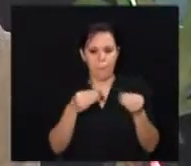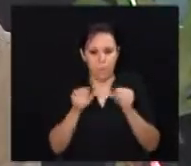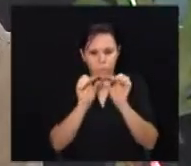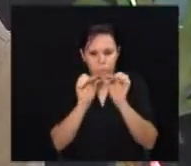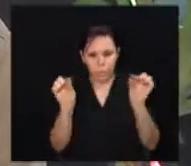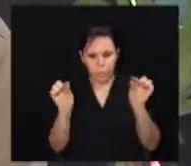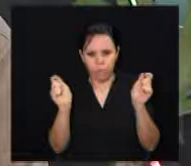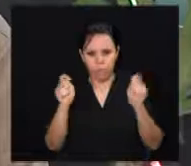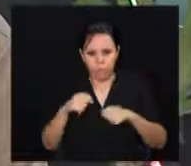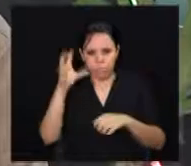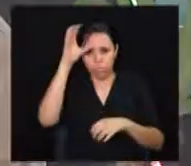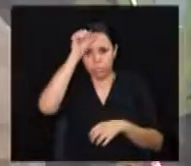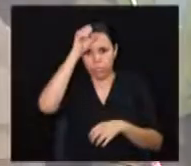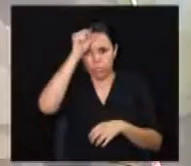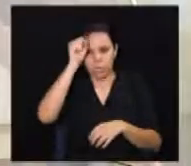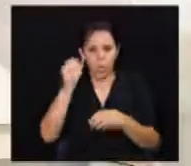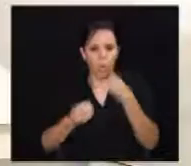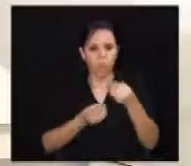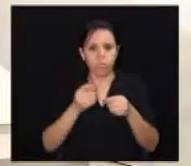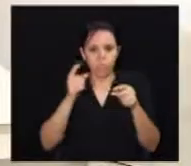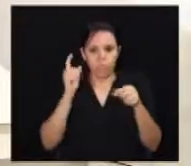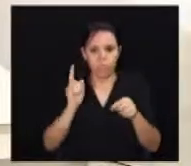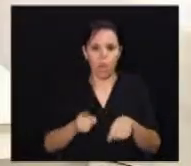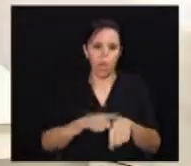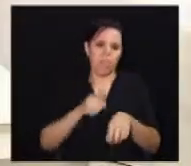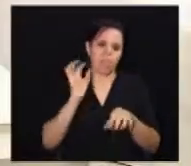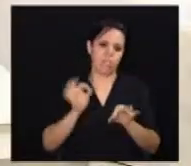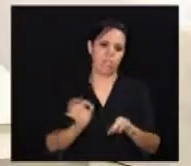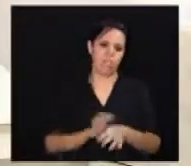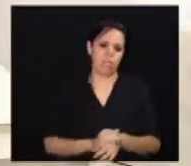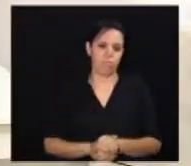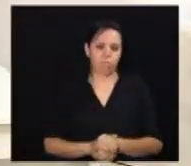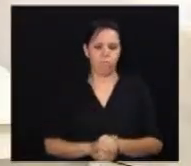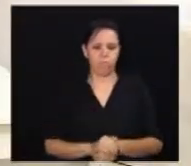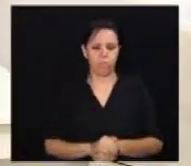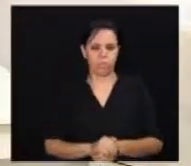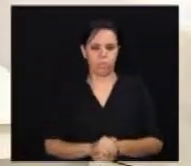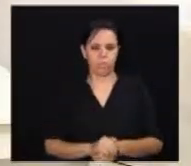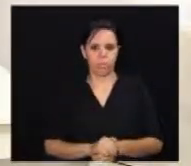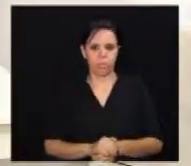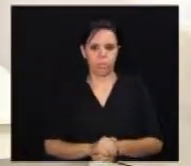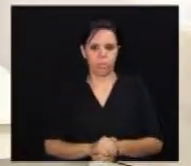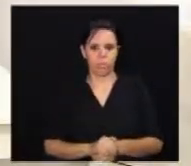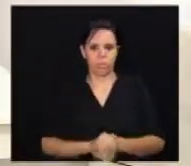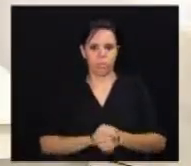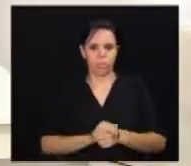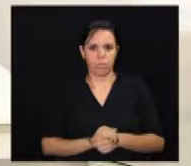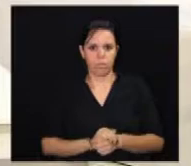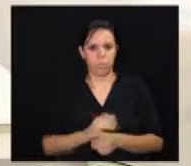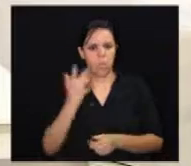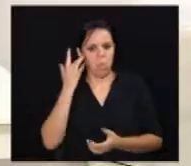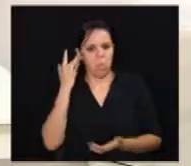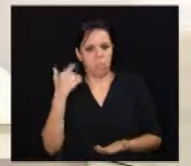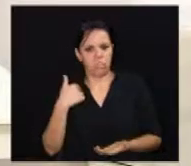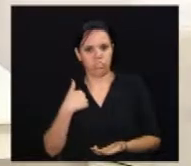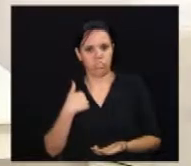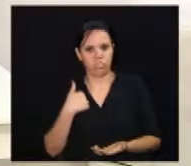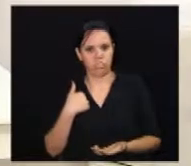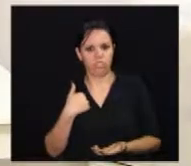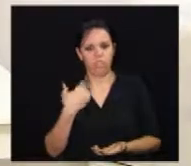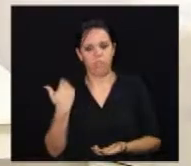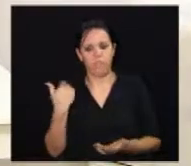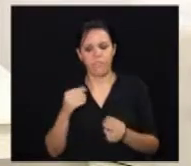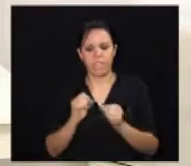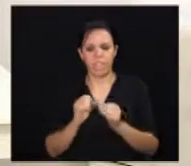aprendendo, né? Sim, o ponto correto, né? O ponto correto. Porque Acho que eu já fiz, eu fiz